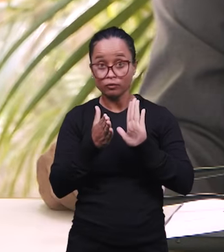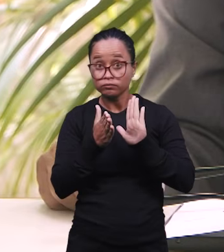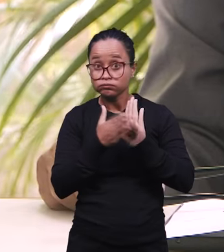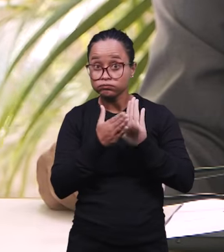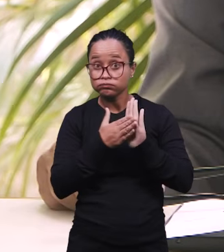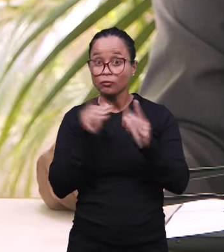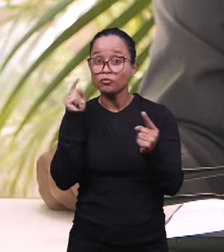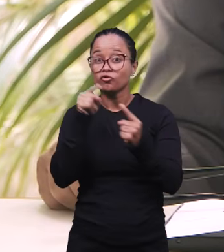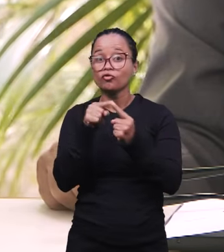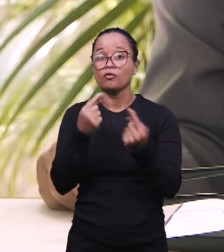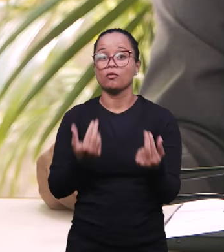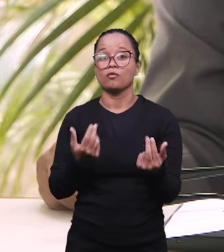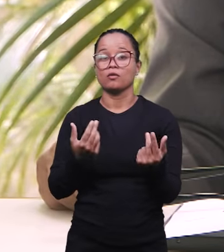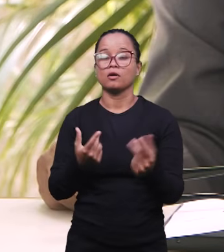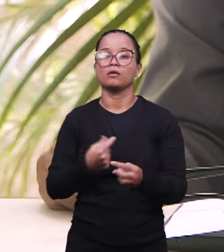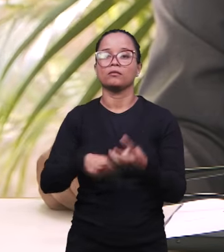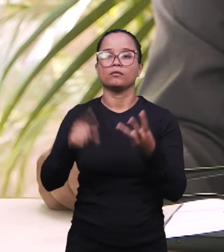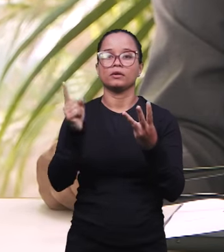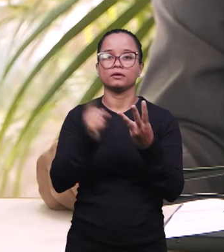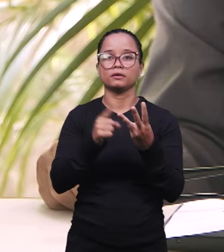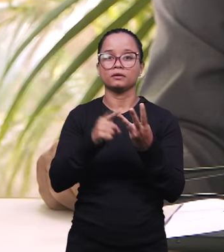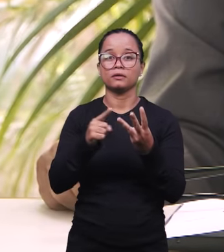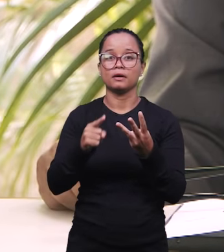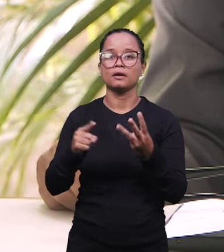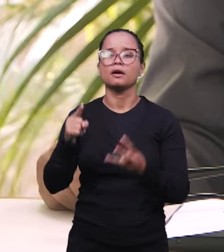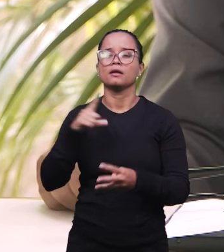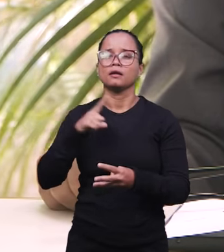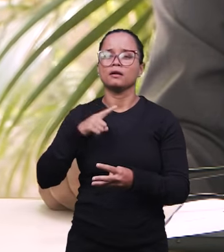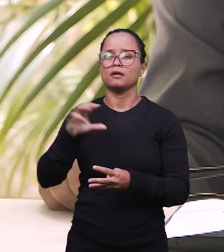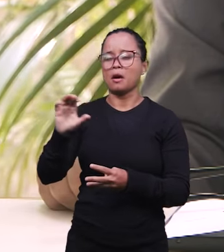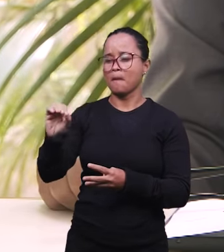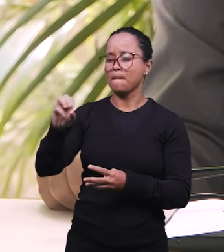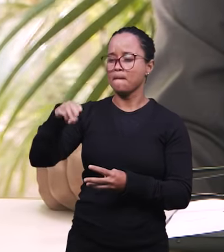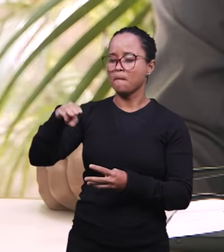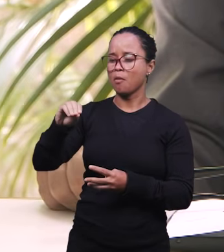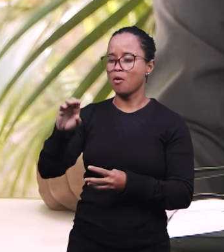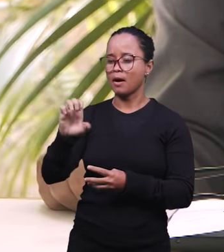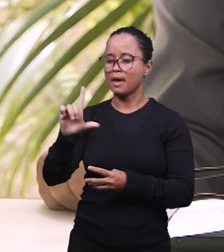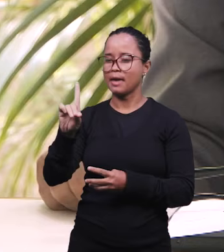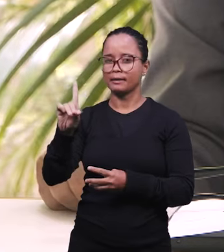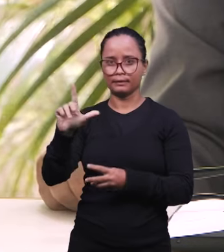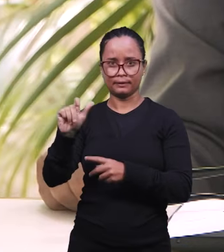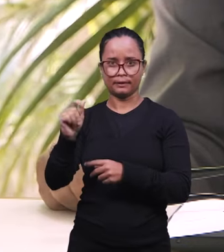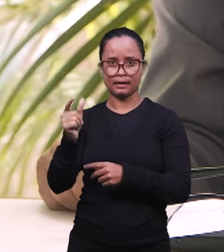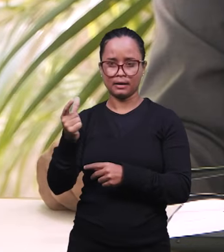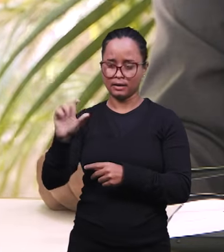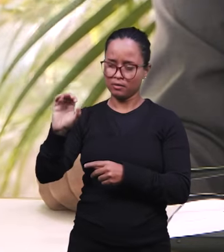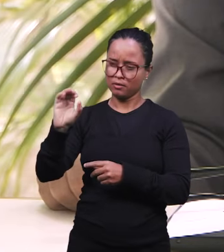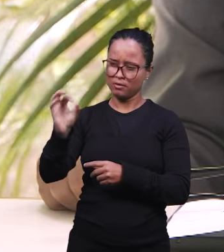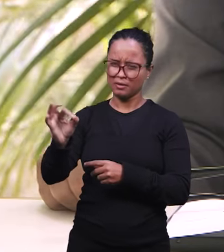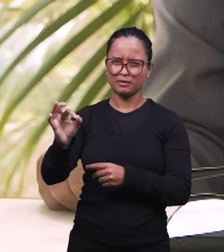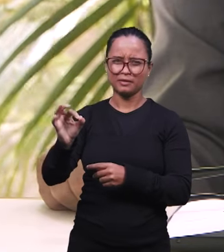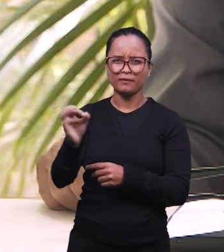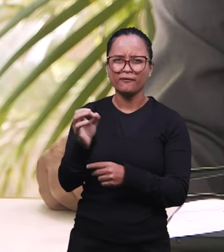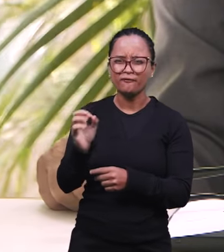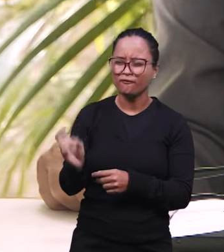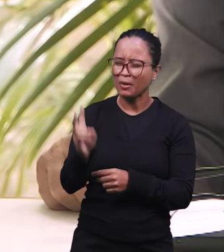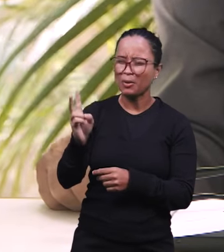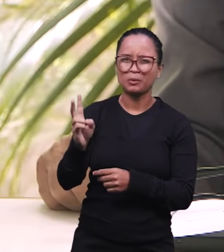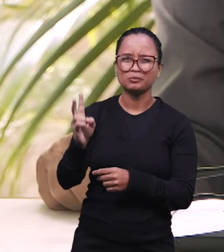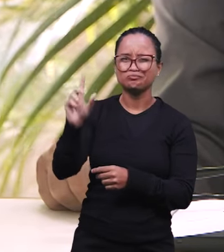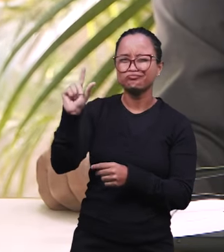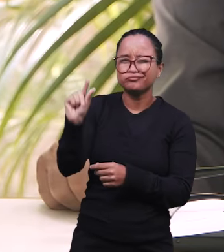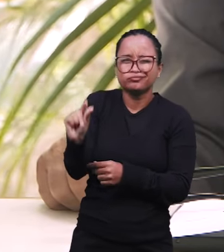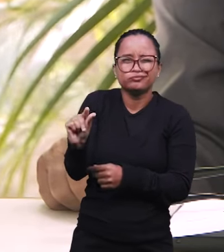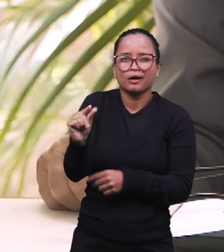dom espiritual, o Senhor mostrou que uma terceira moeda era vista, e essa terceira moeda era uma moeda sem valor, ou quase sem valor, o